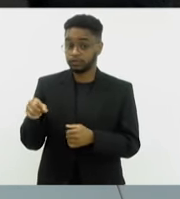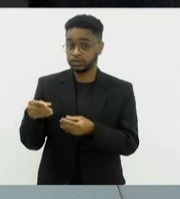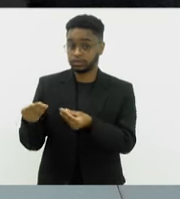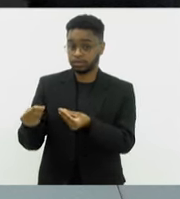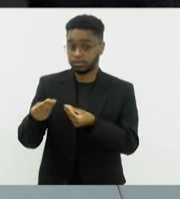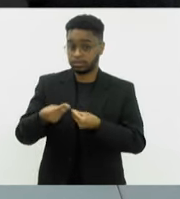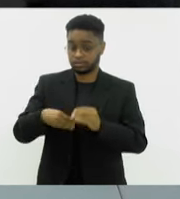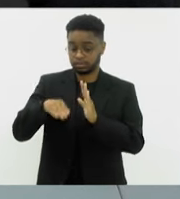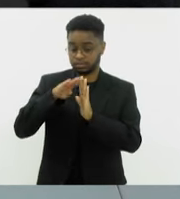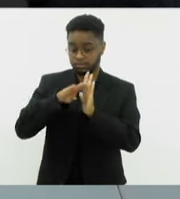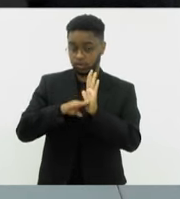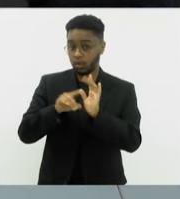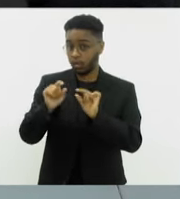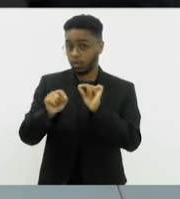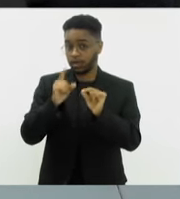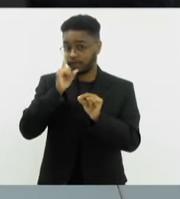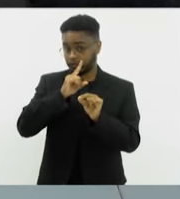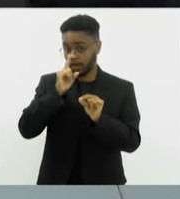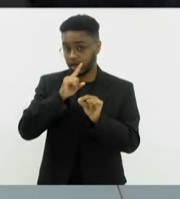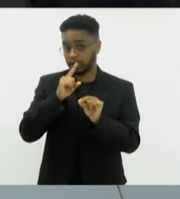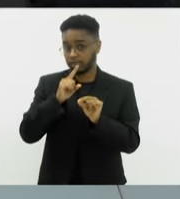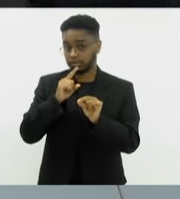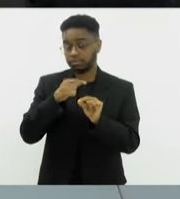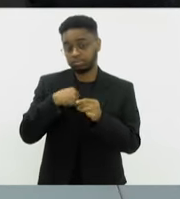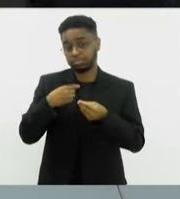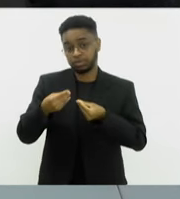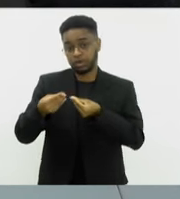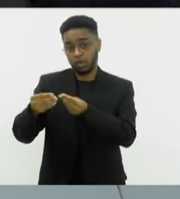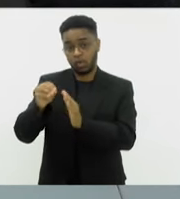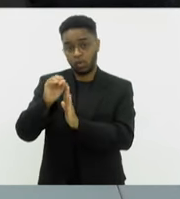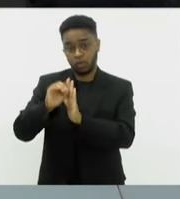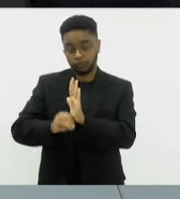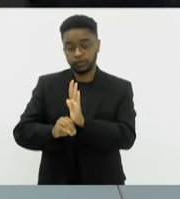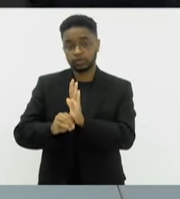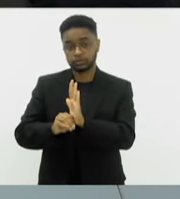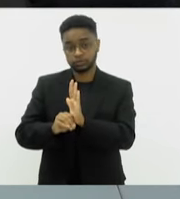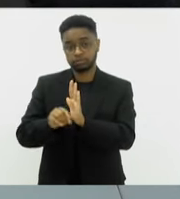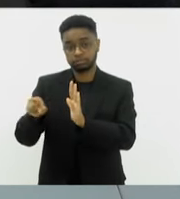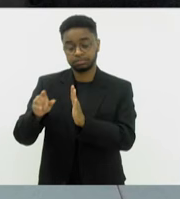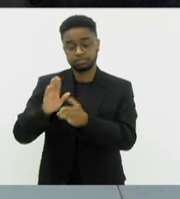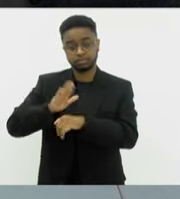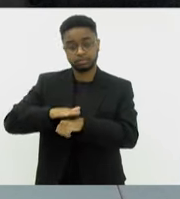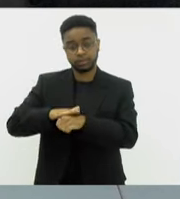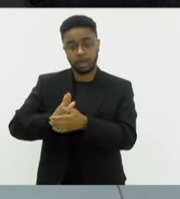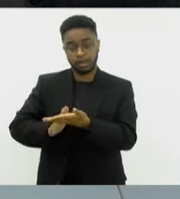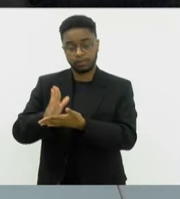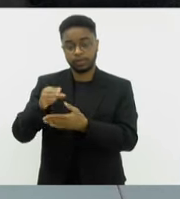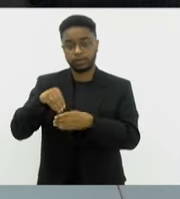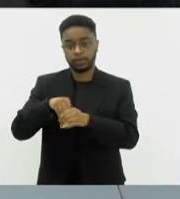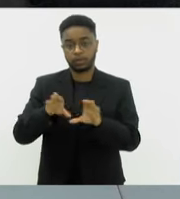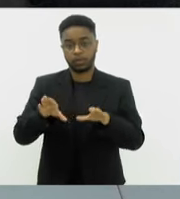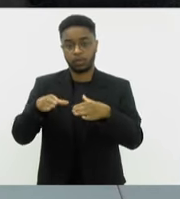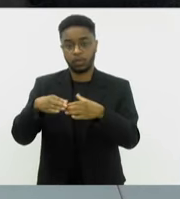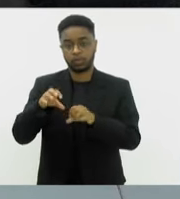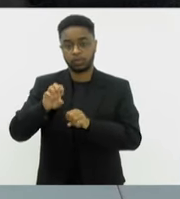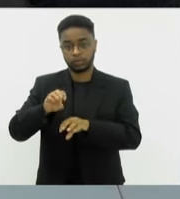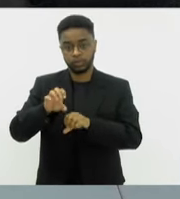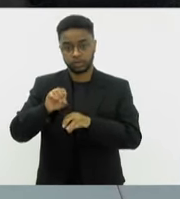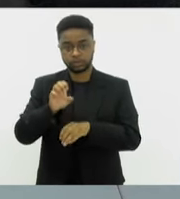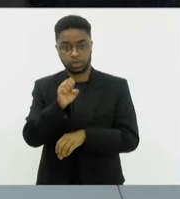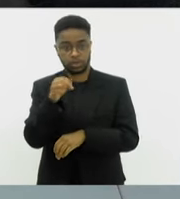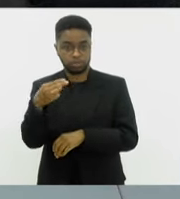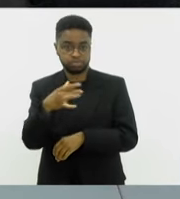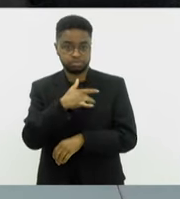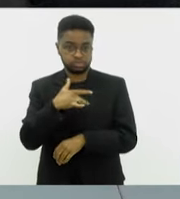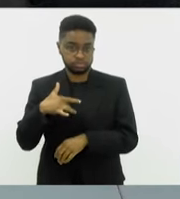é a regularidade, eu te dou uma minuta de ofício para você aprovar na comissão de educação ou da